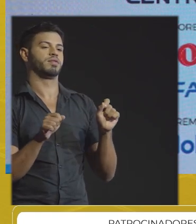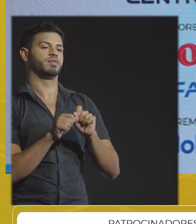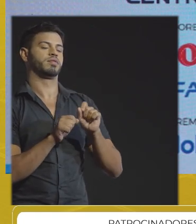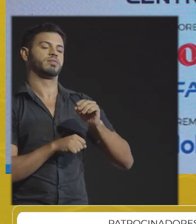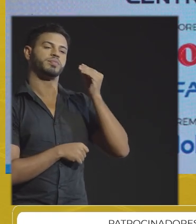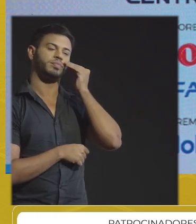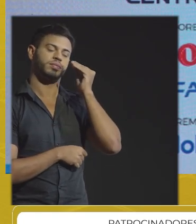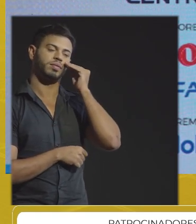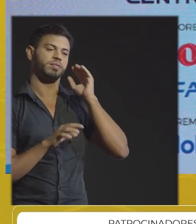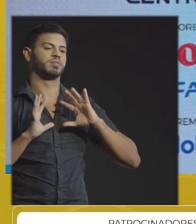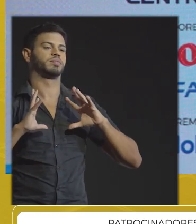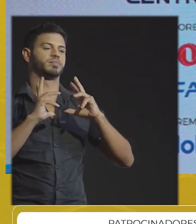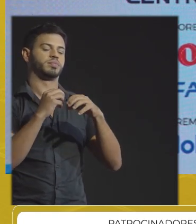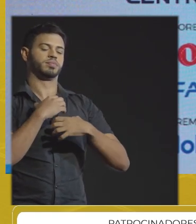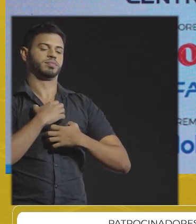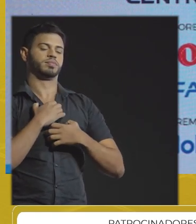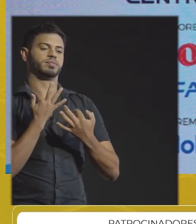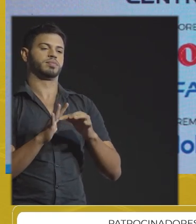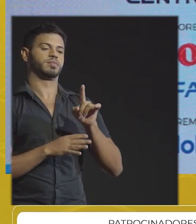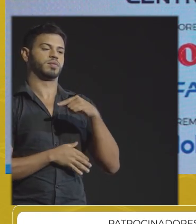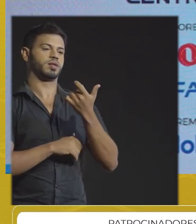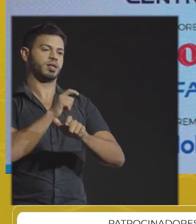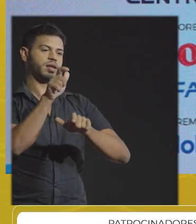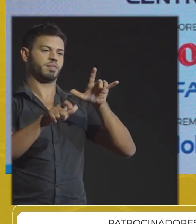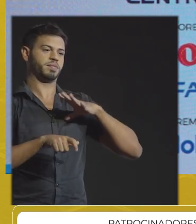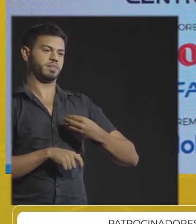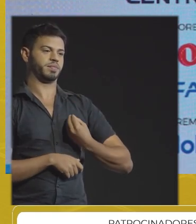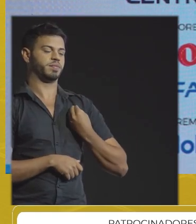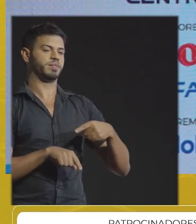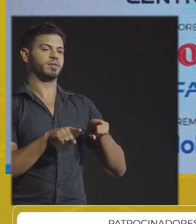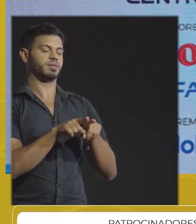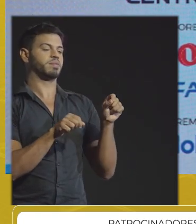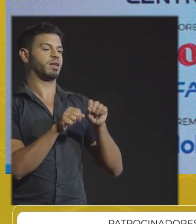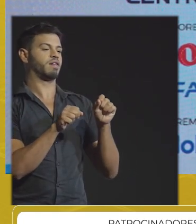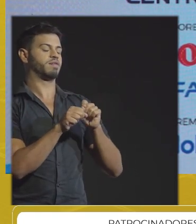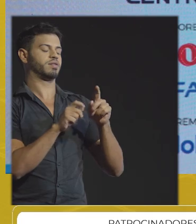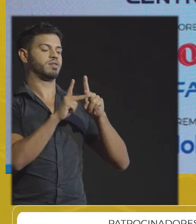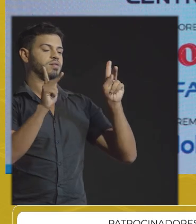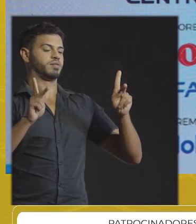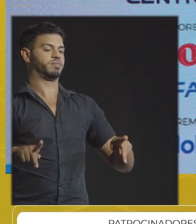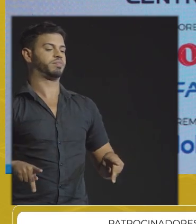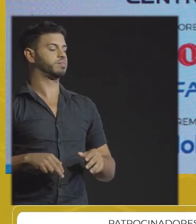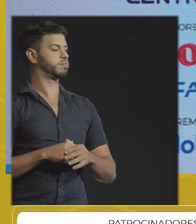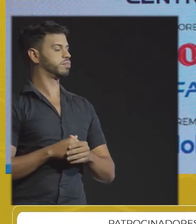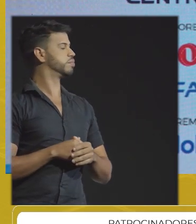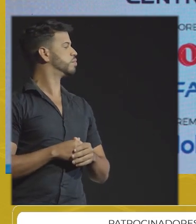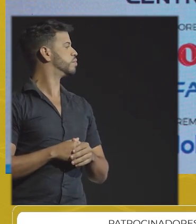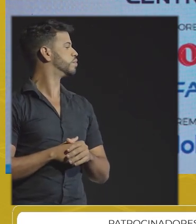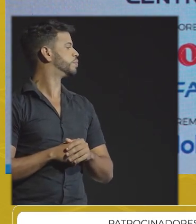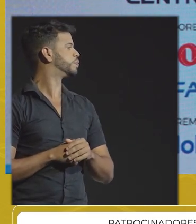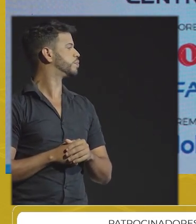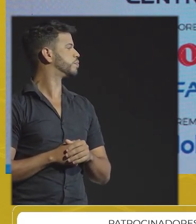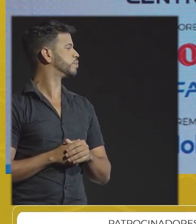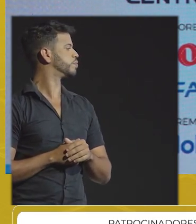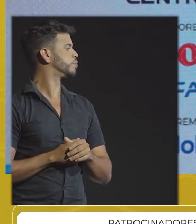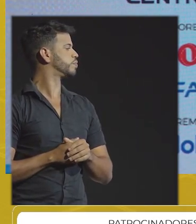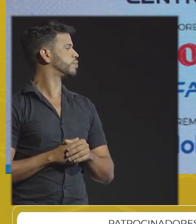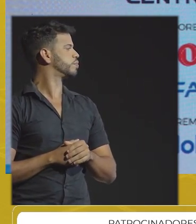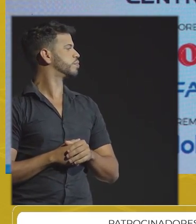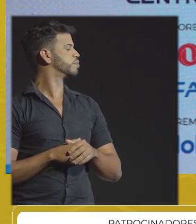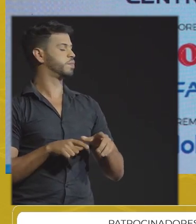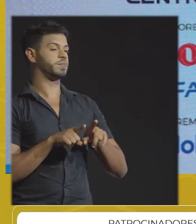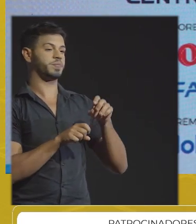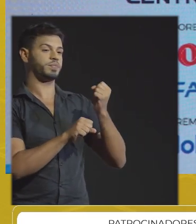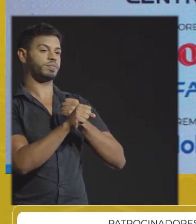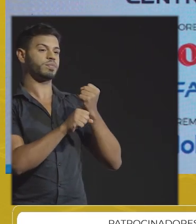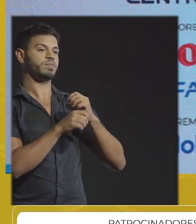experimentar todas as dores que o nosso cliente Passa ao executar um projeto de esporte né obras